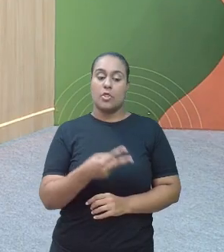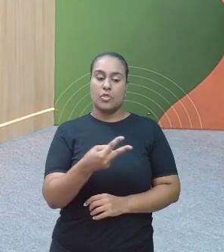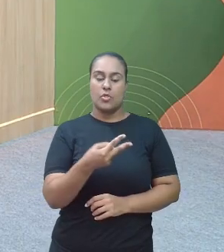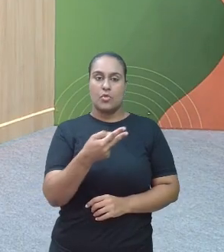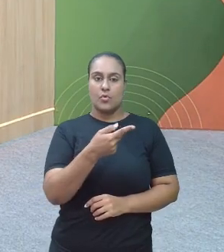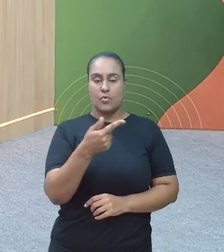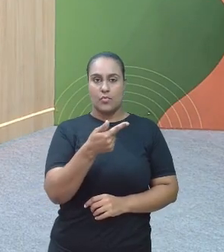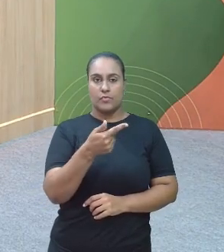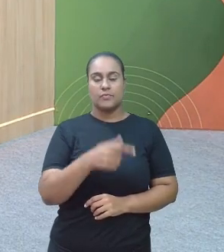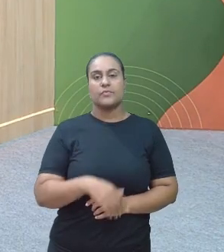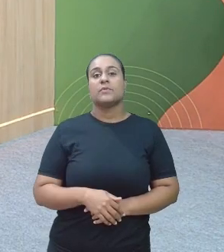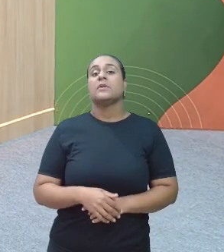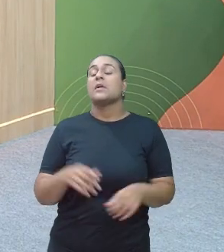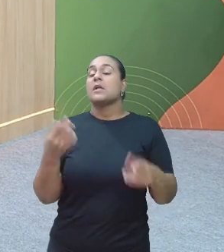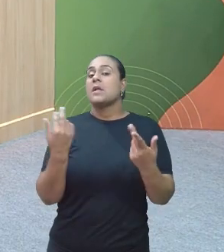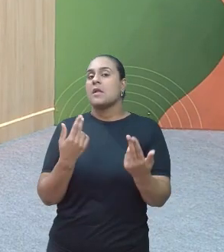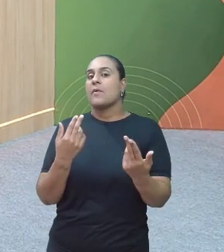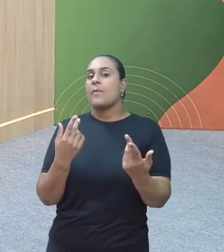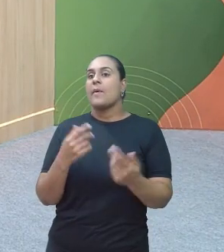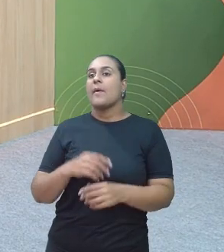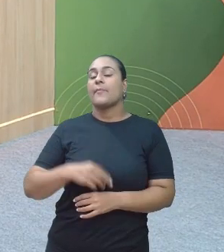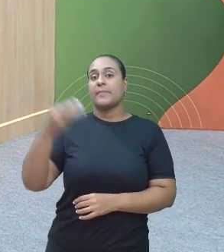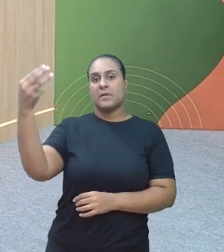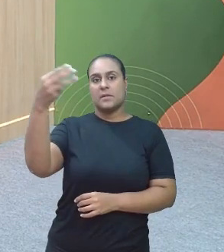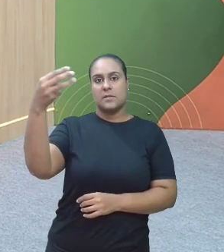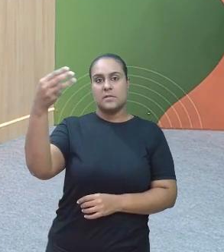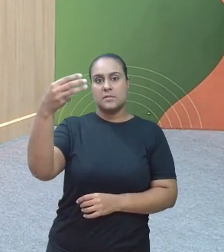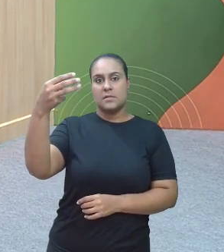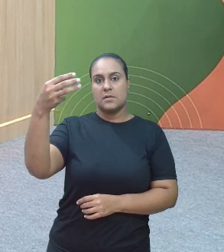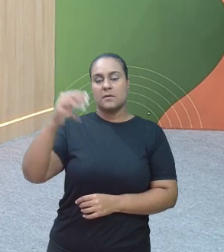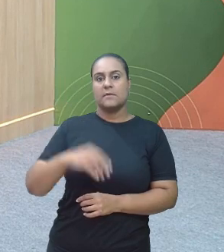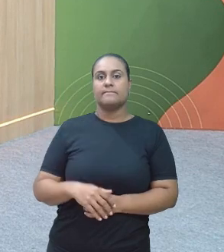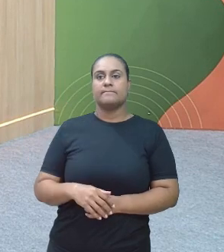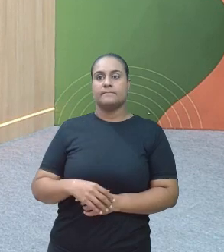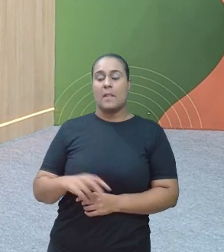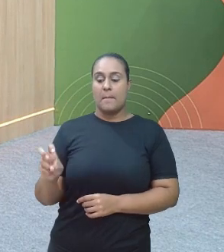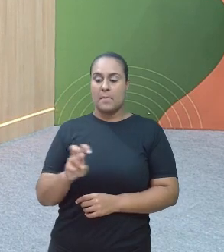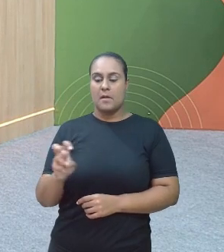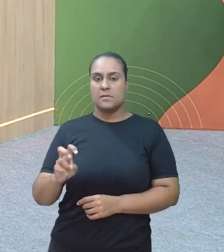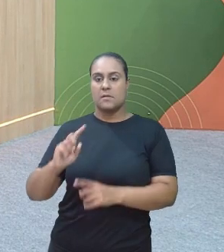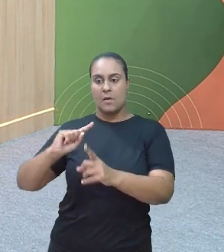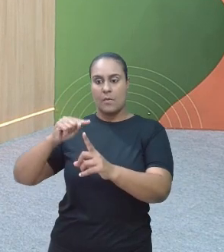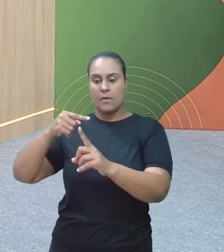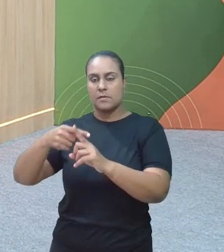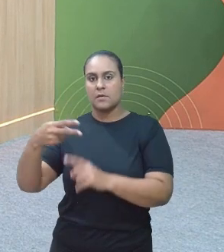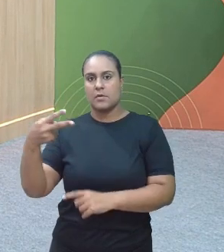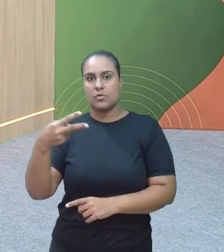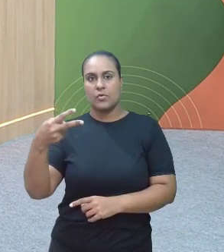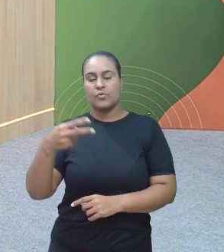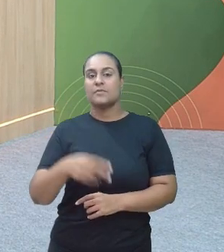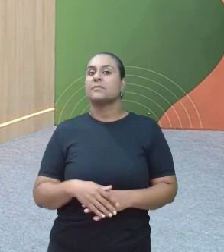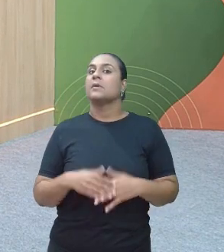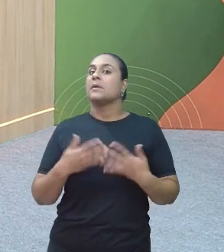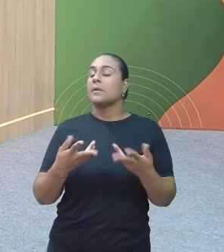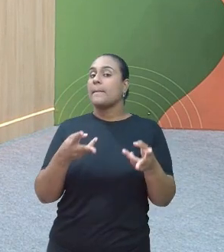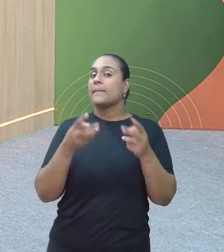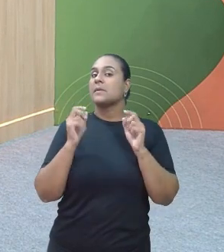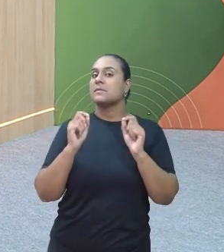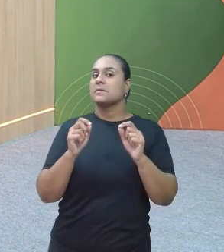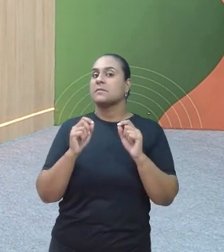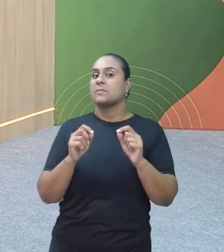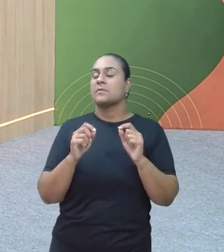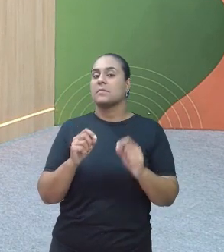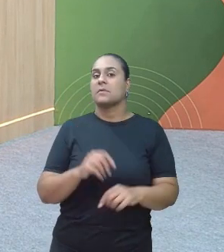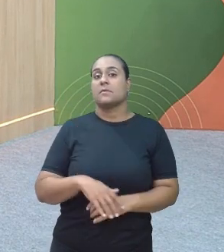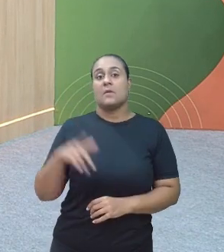2. Da mesma forma que a terceira posição para 5 lados, eu também acrescentei 2. Então, perceba que a